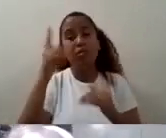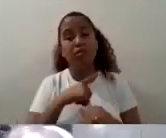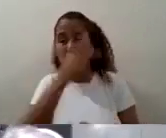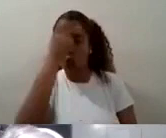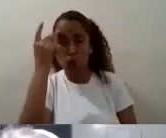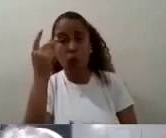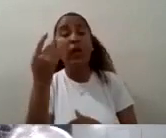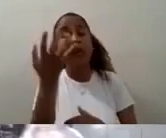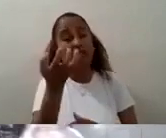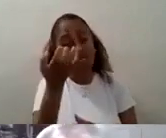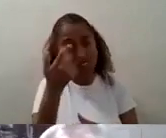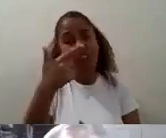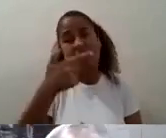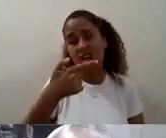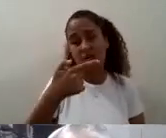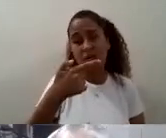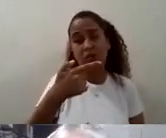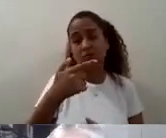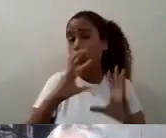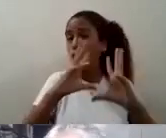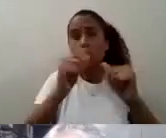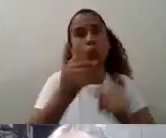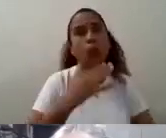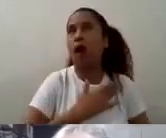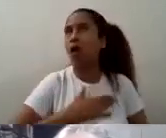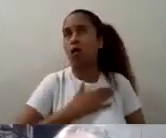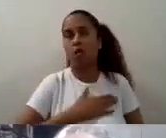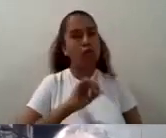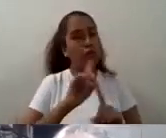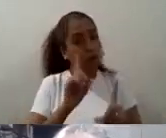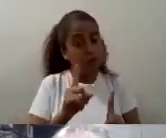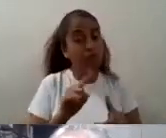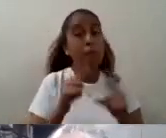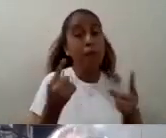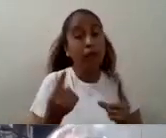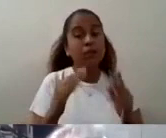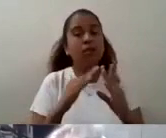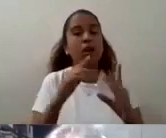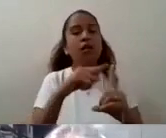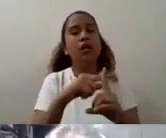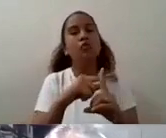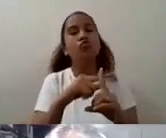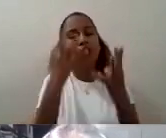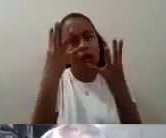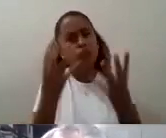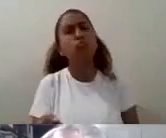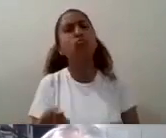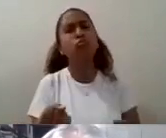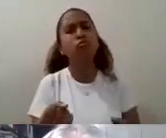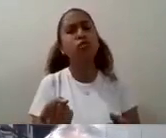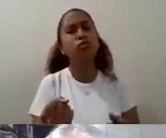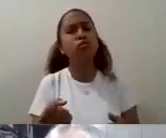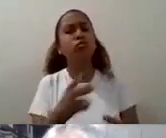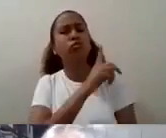nem todo mundo gostou dessa ação. No entanto, as igrejas assumiram o seu compromisso